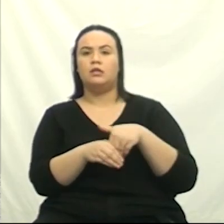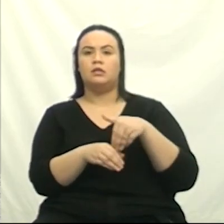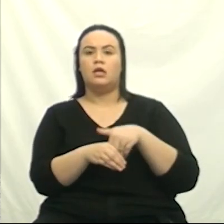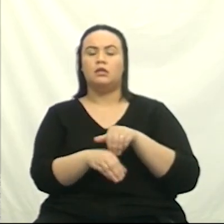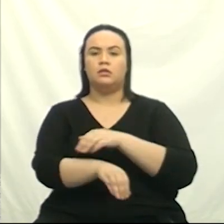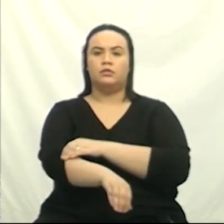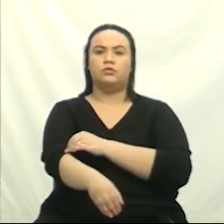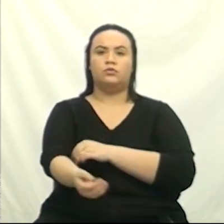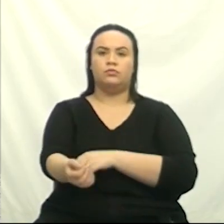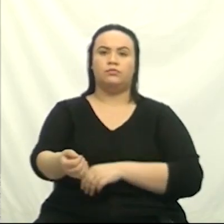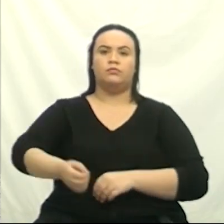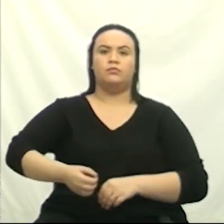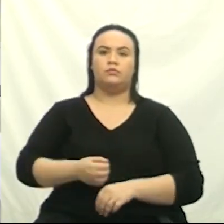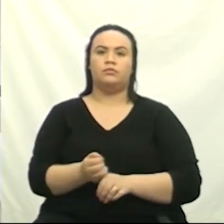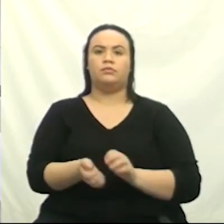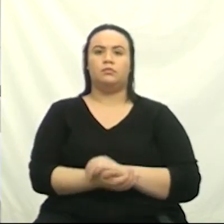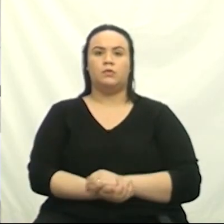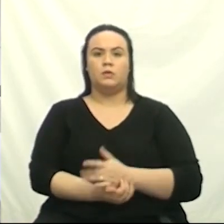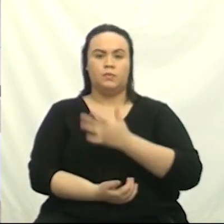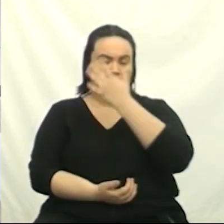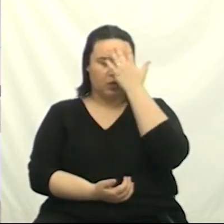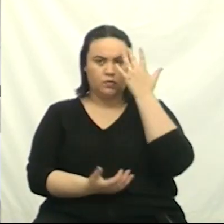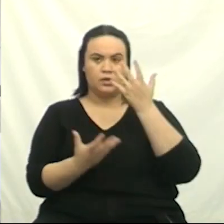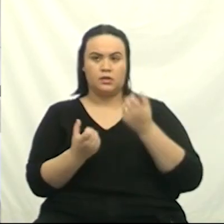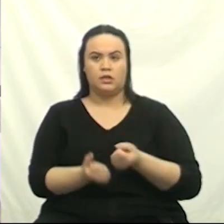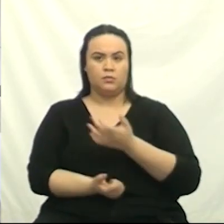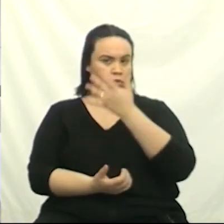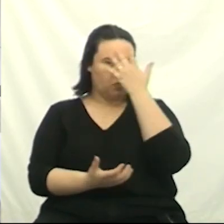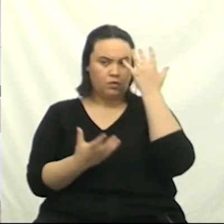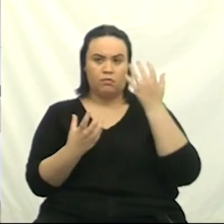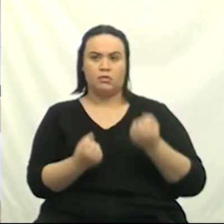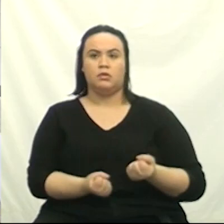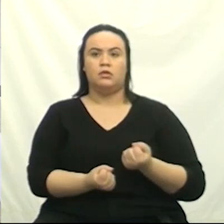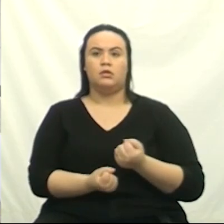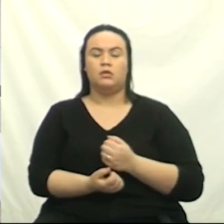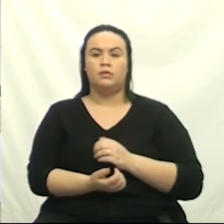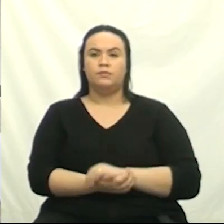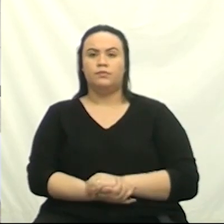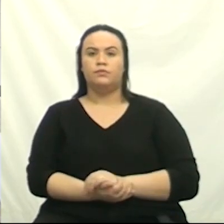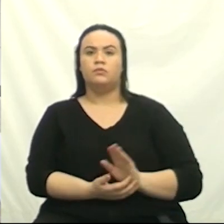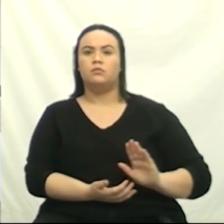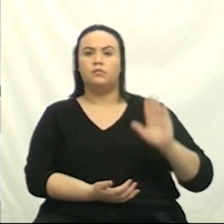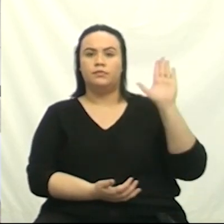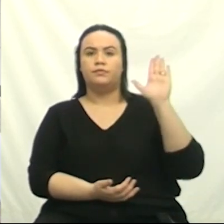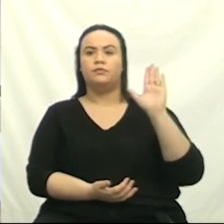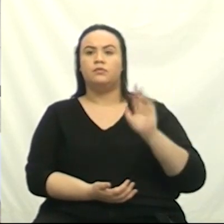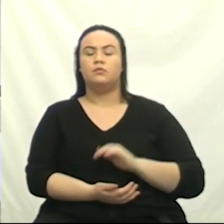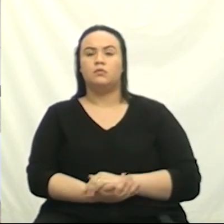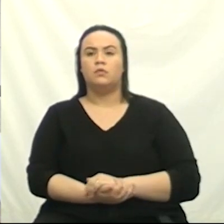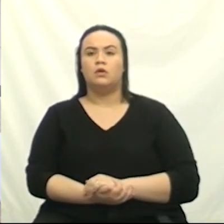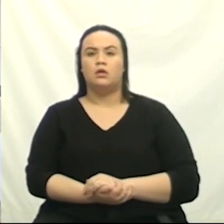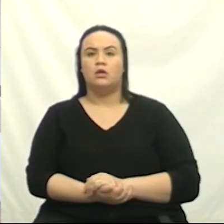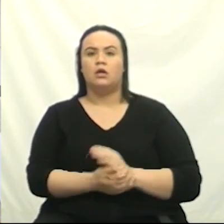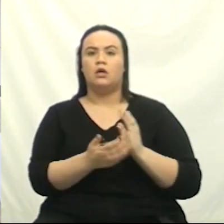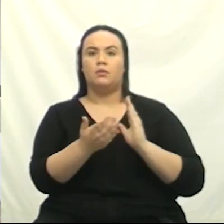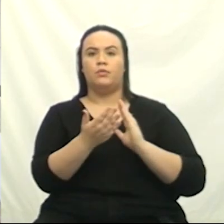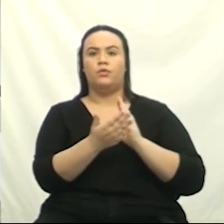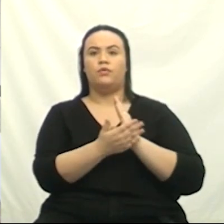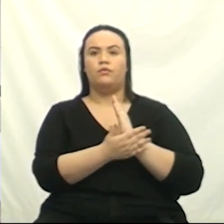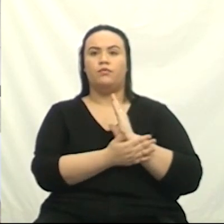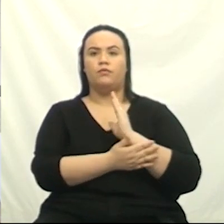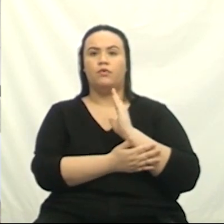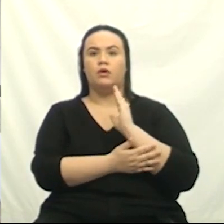.e. 107 os favoráveis permaneçam como estão e os contrários se manifestem